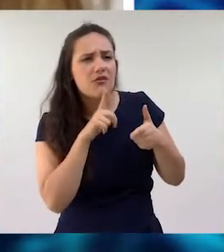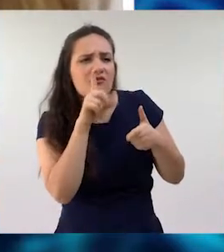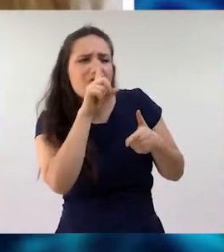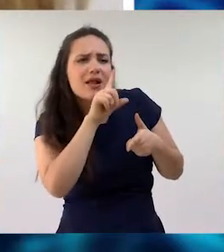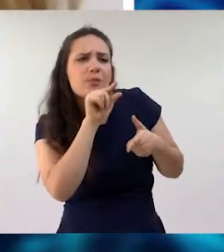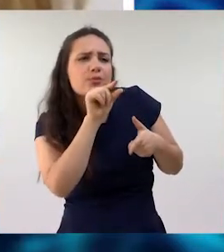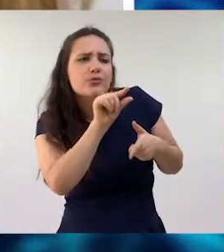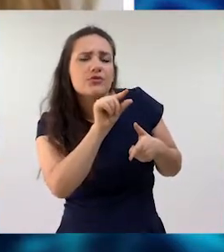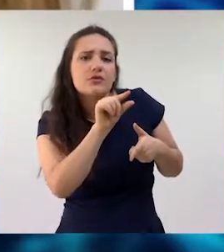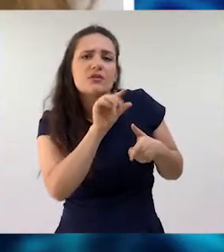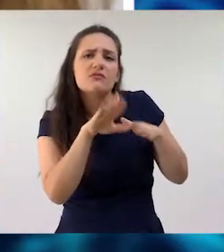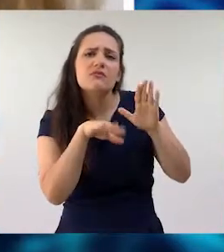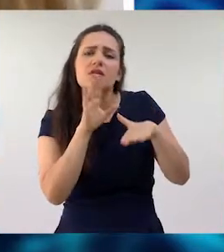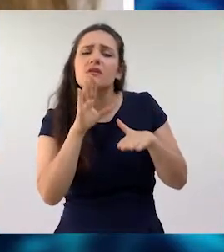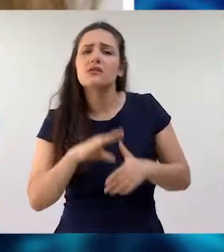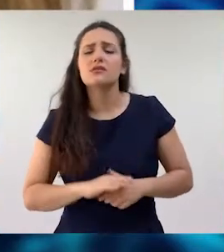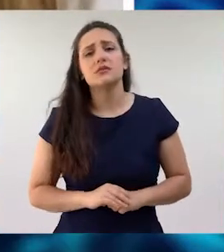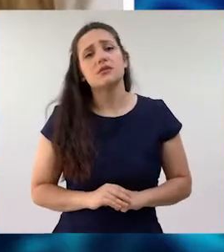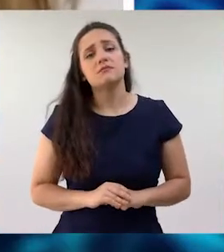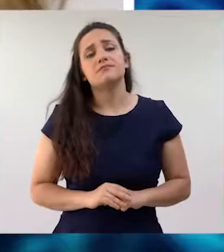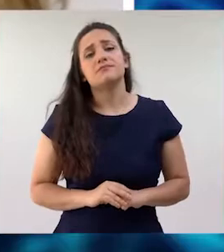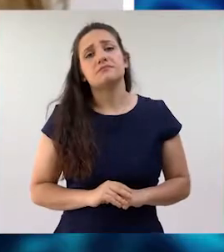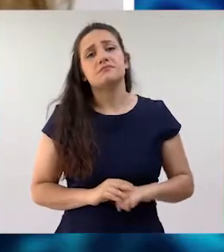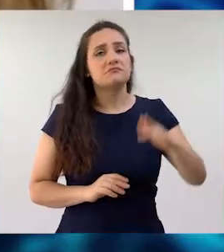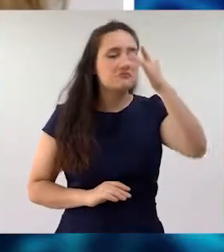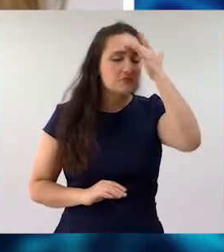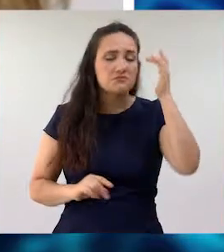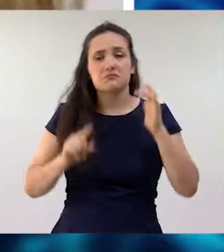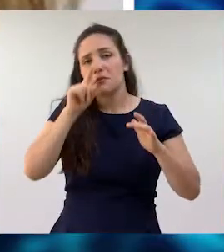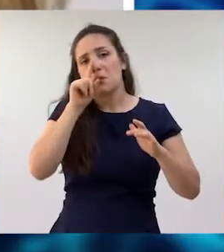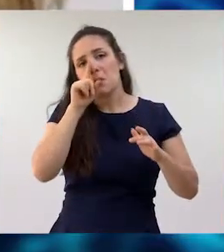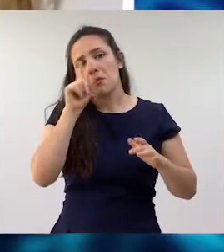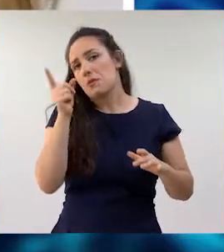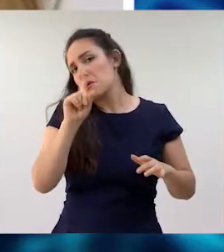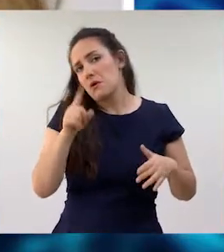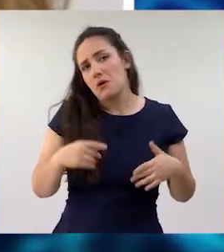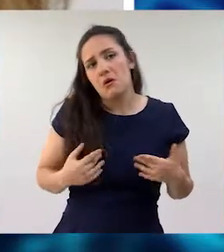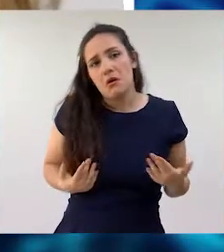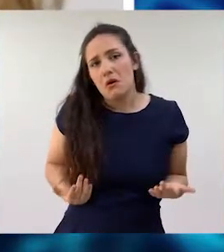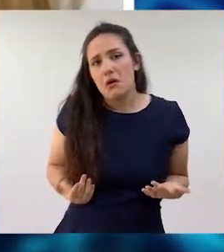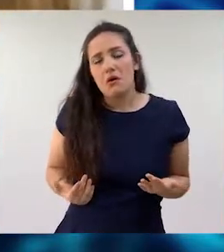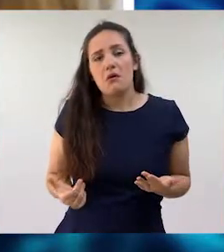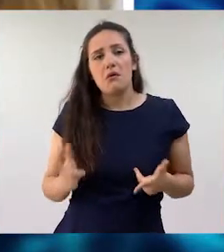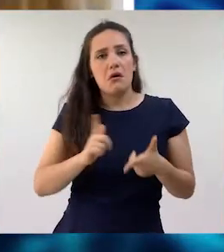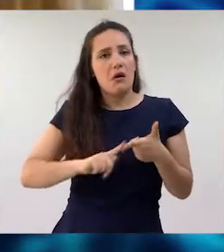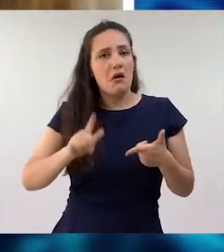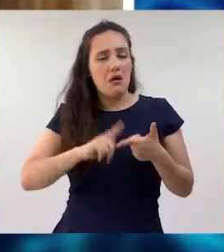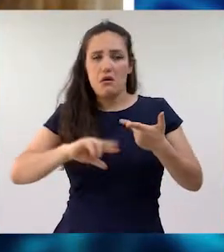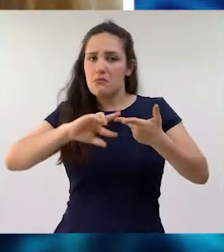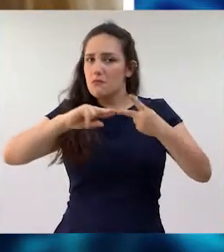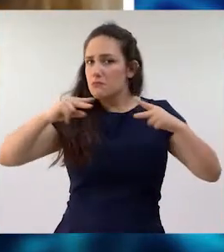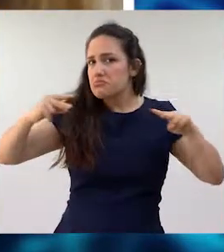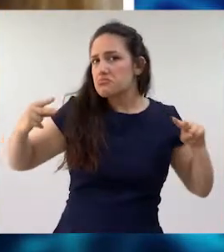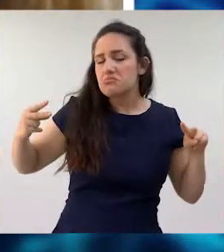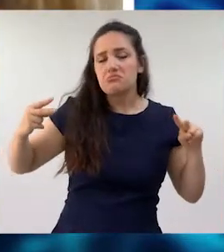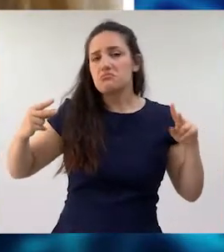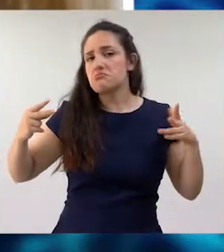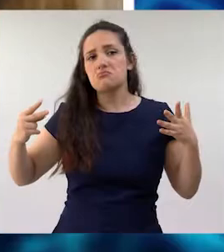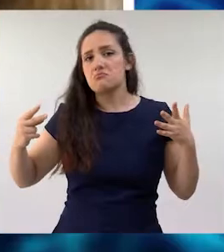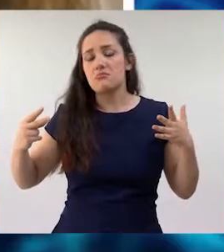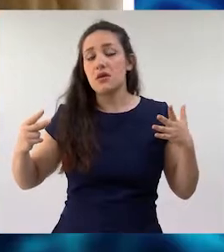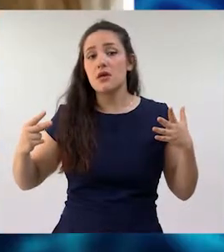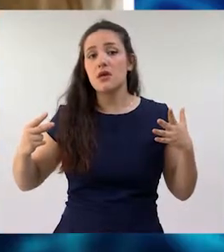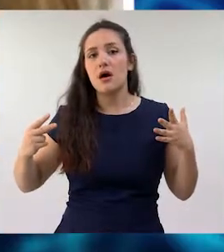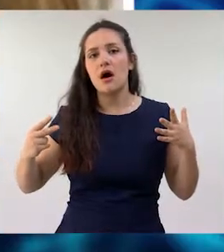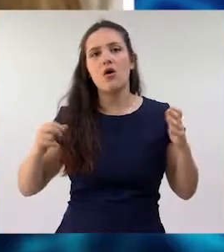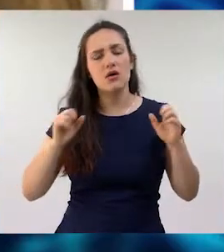ela começa a surgir, em geral, para pacientes que não tenham fatores de risco genéticos, hereditários